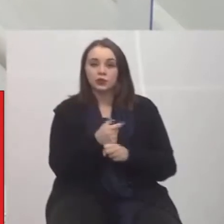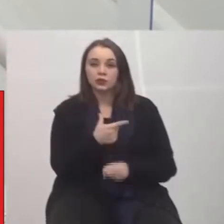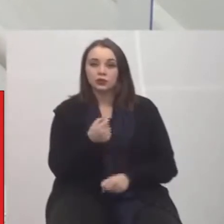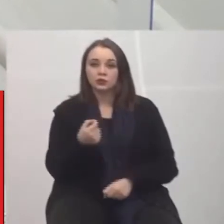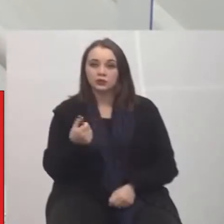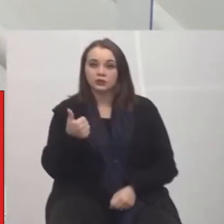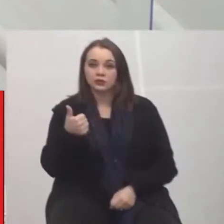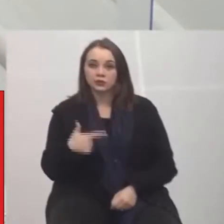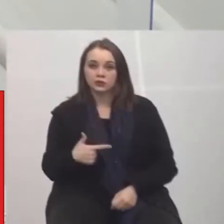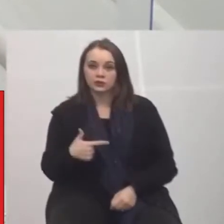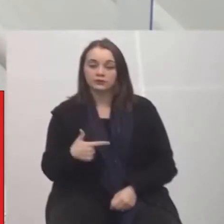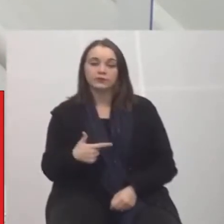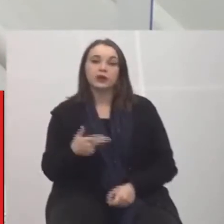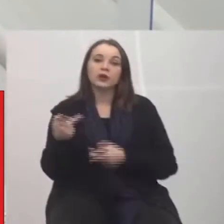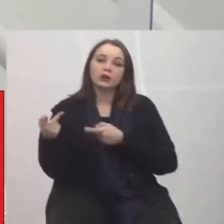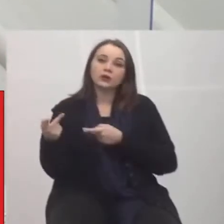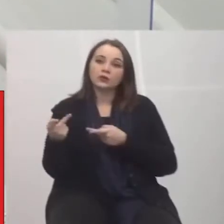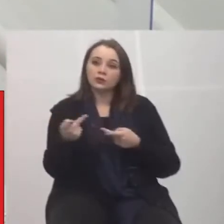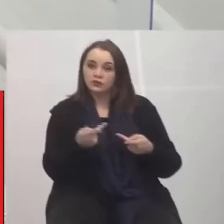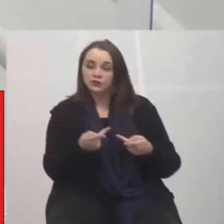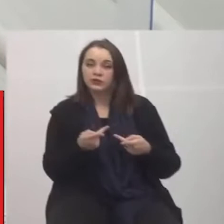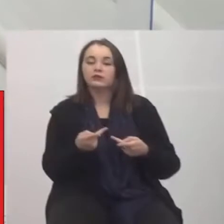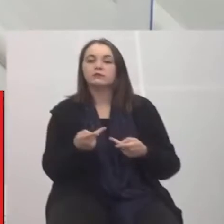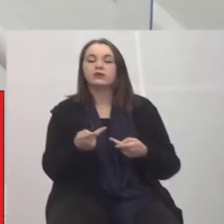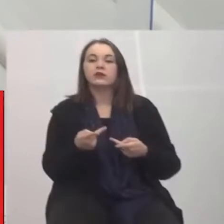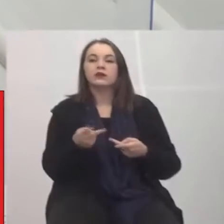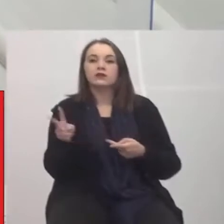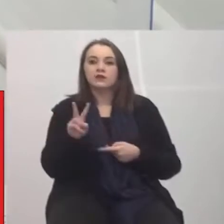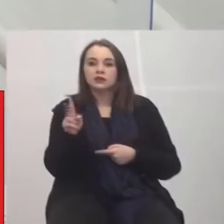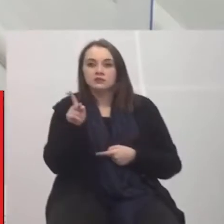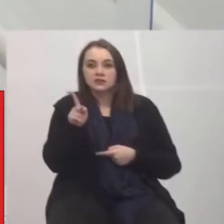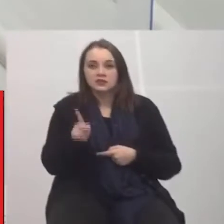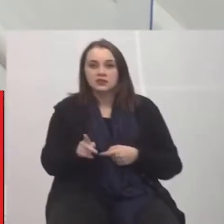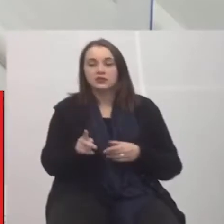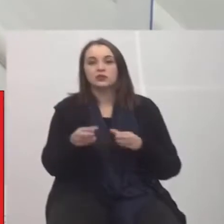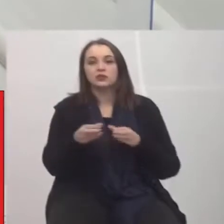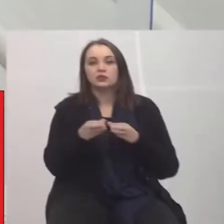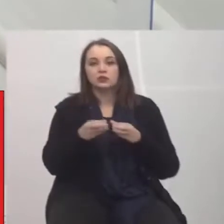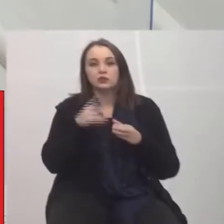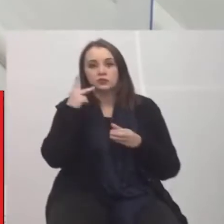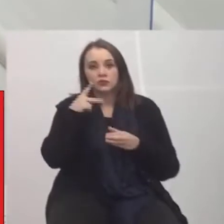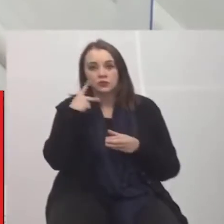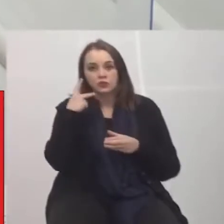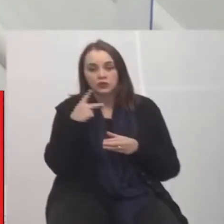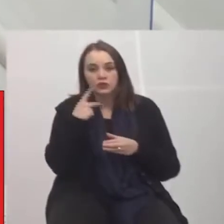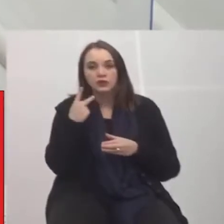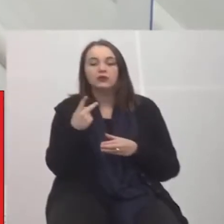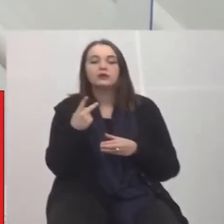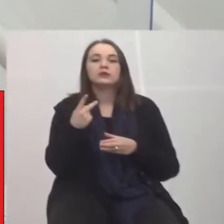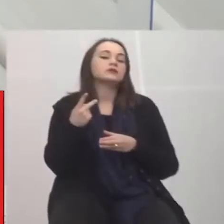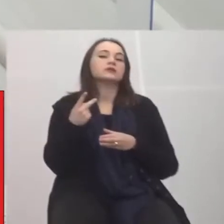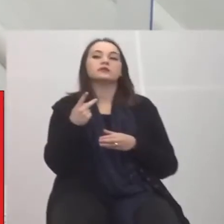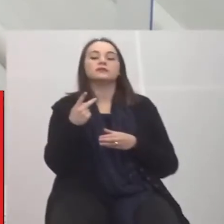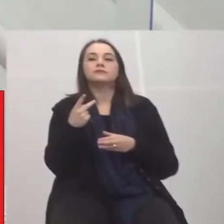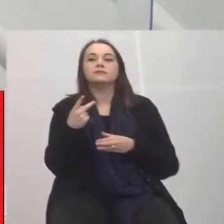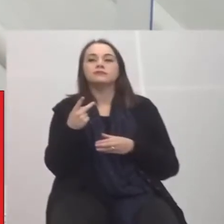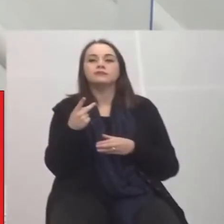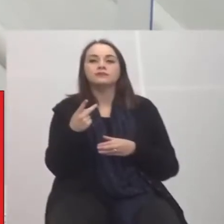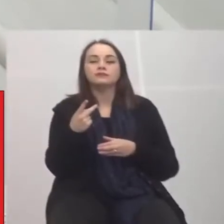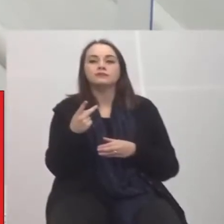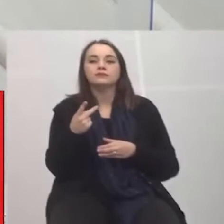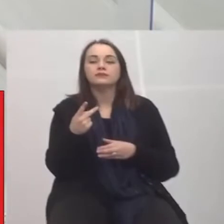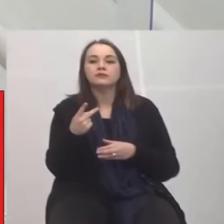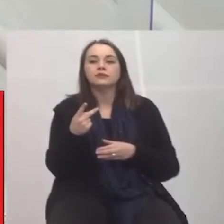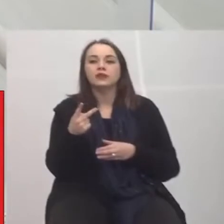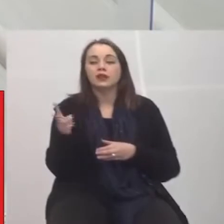141/2012. Convido a presidente da Comissão de Saúde. Se encontra aqui também o vereador Salésio Lima, presidente da Comissão de Obras. Convido a